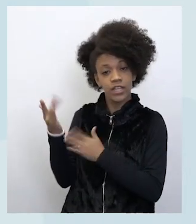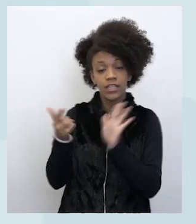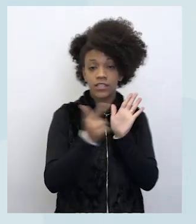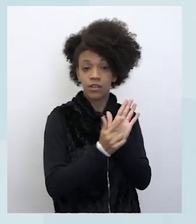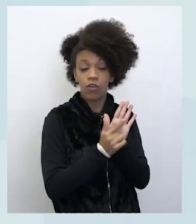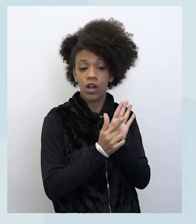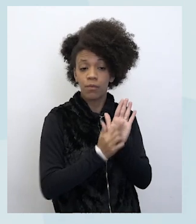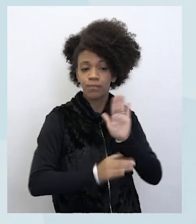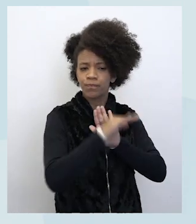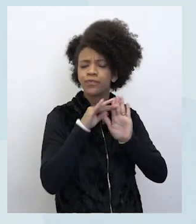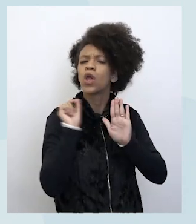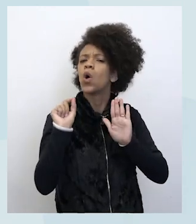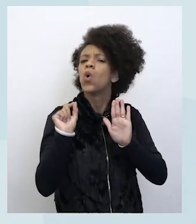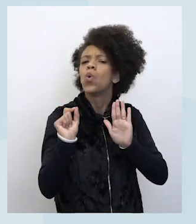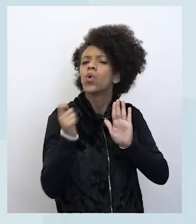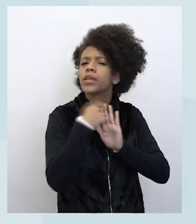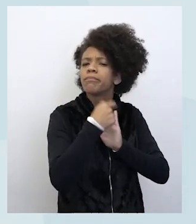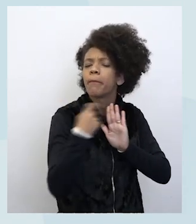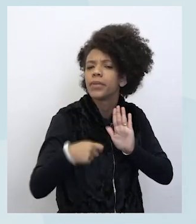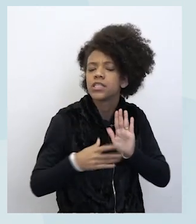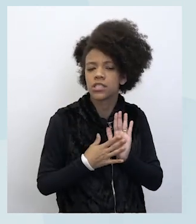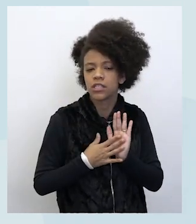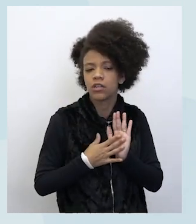nossa folha, o que a gente vai colocar? A gente